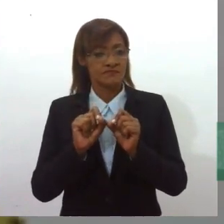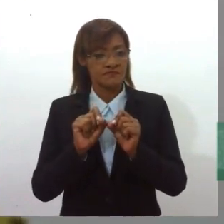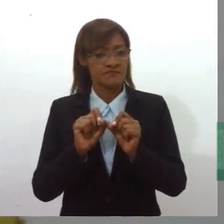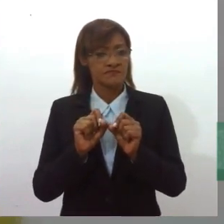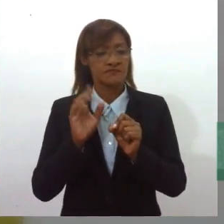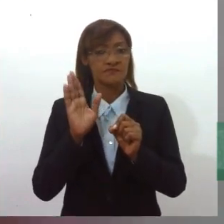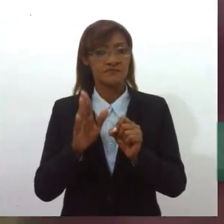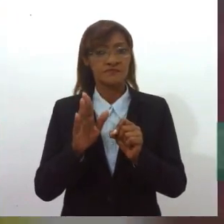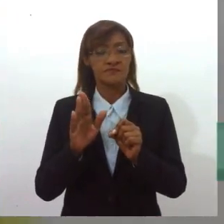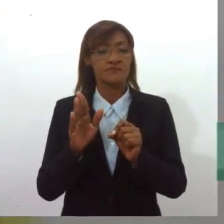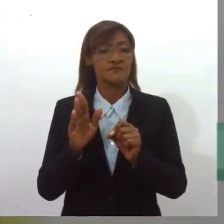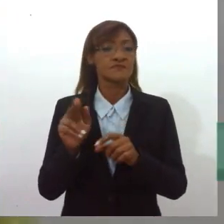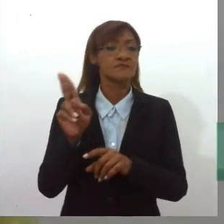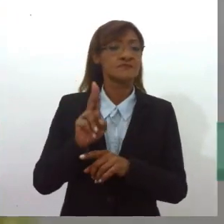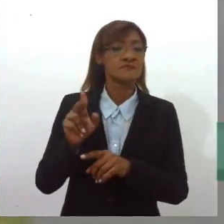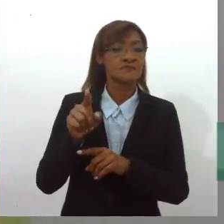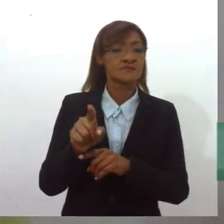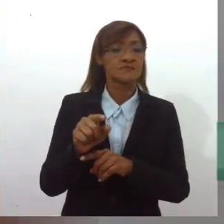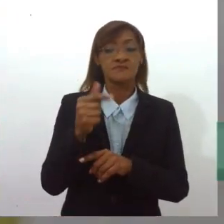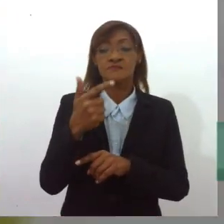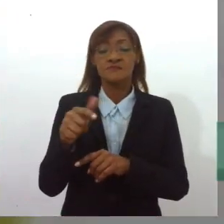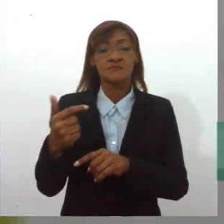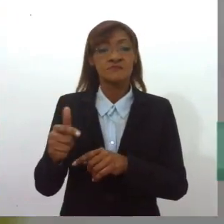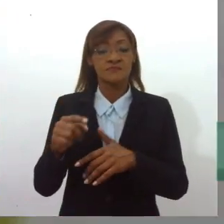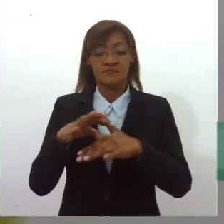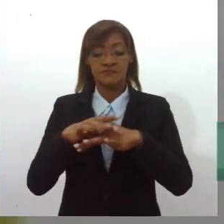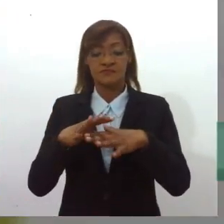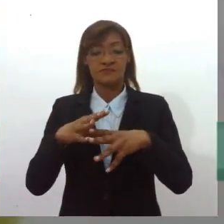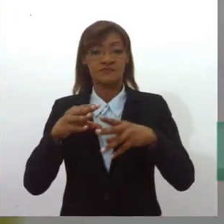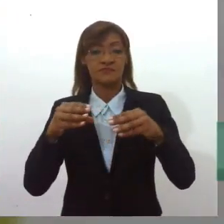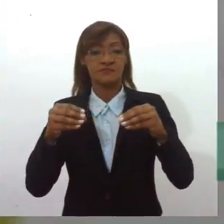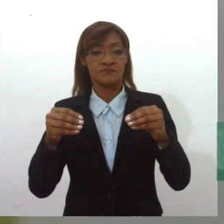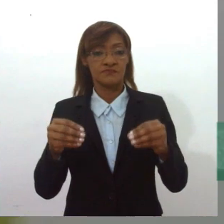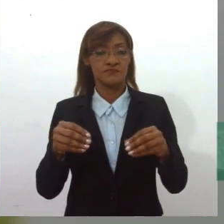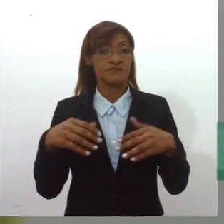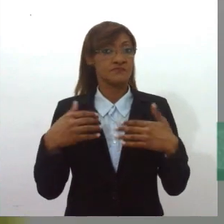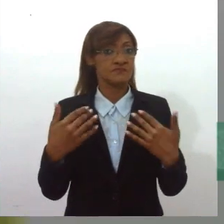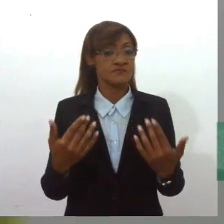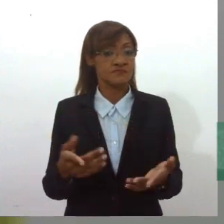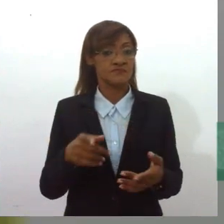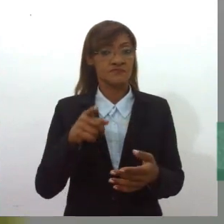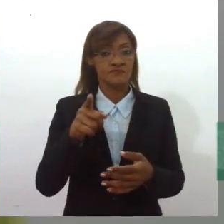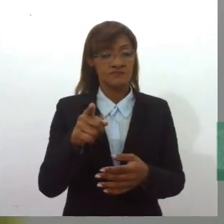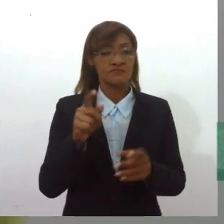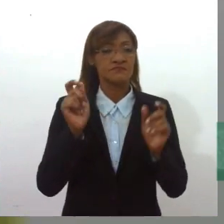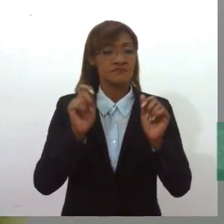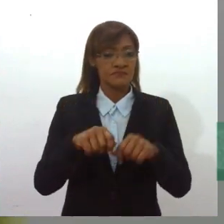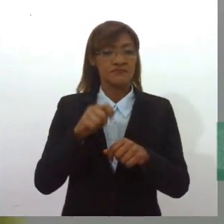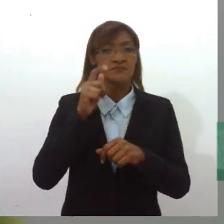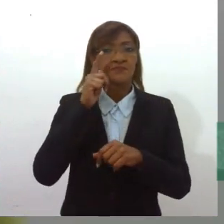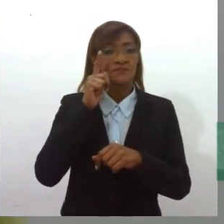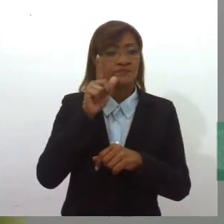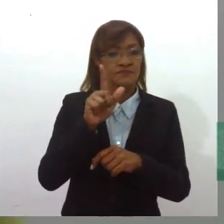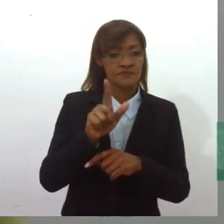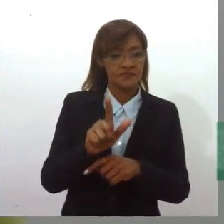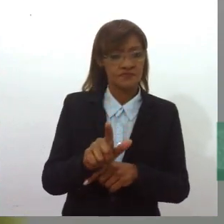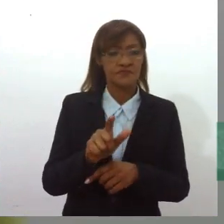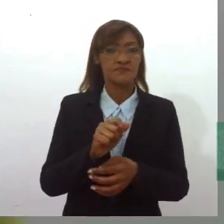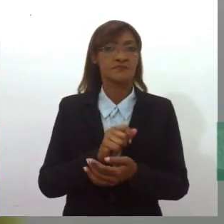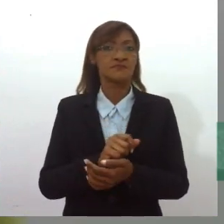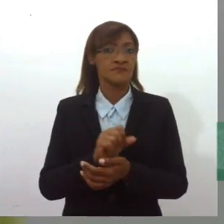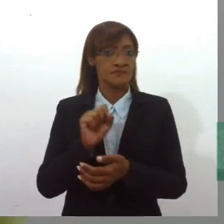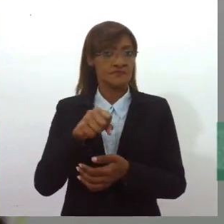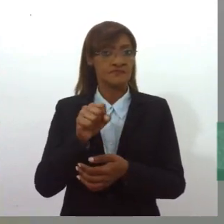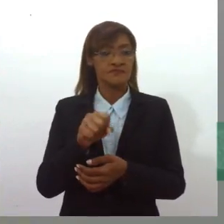protozoário ela não tem cura mas ela tem a remissão Clínica você consegue fazer um tratamento no animal consegue diminuir a carga parasitária